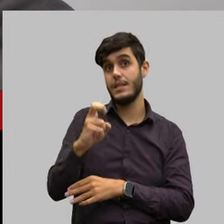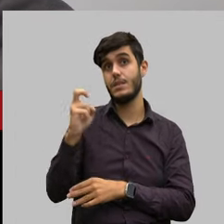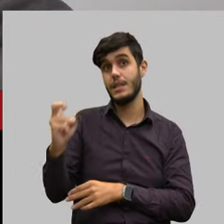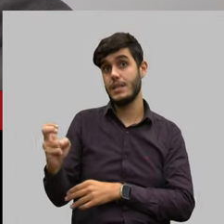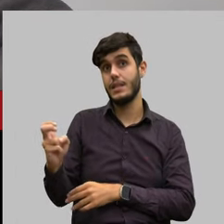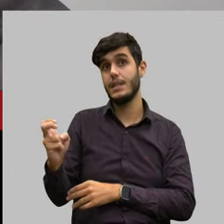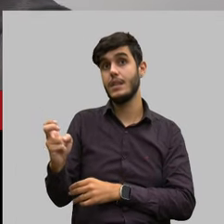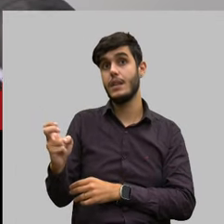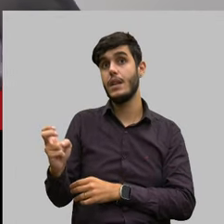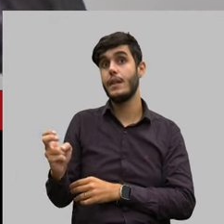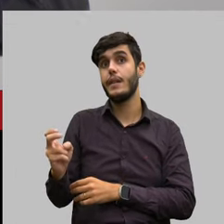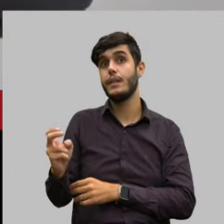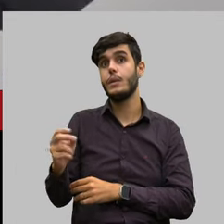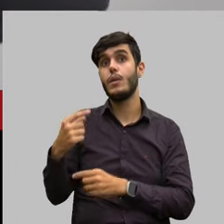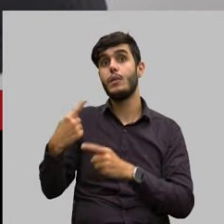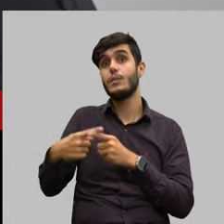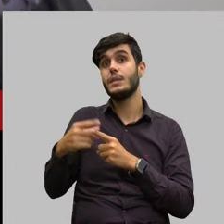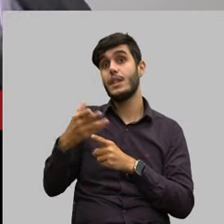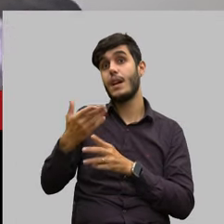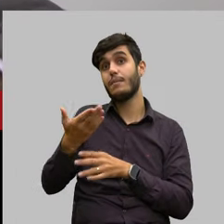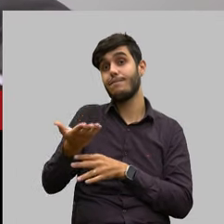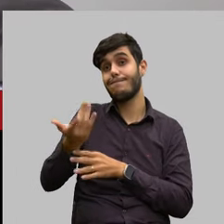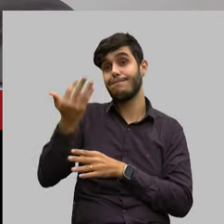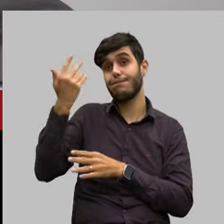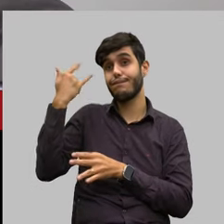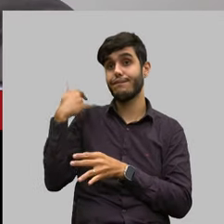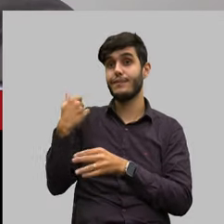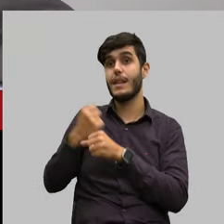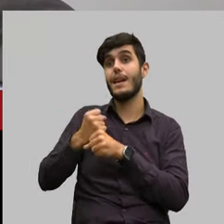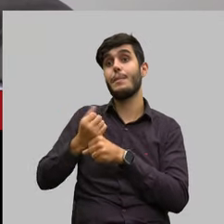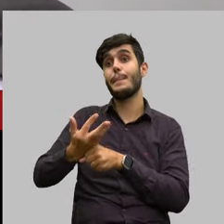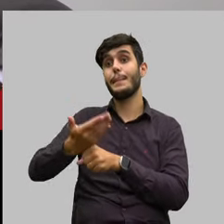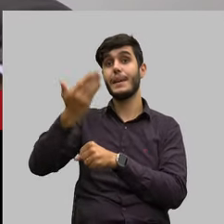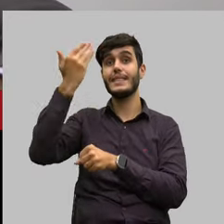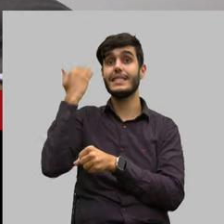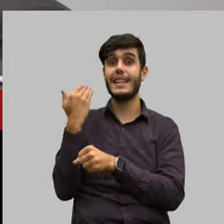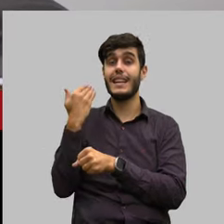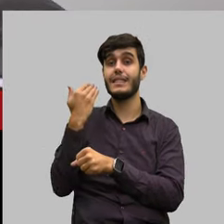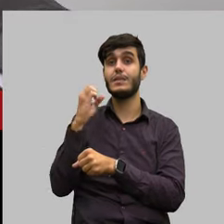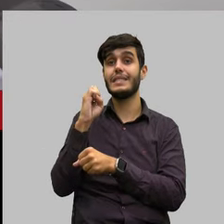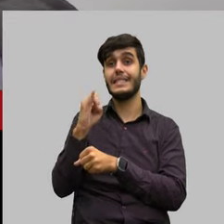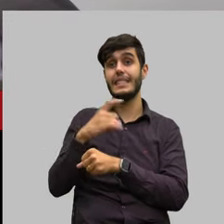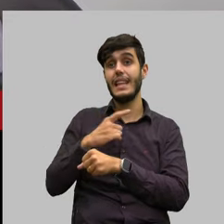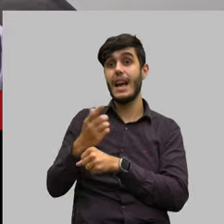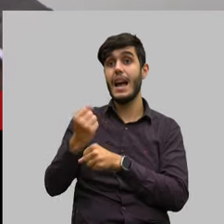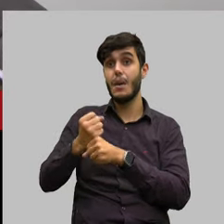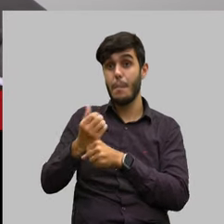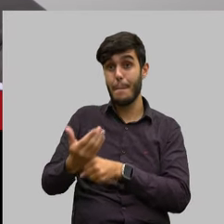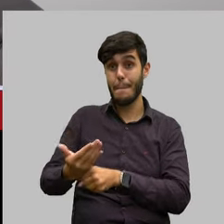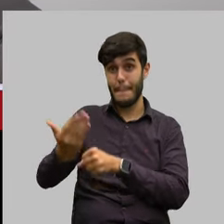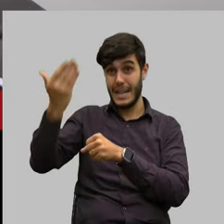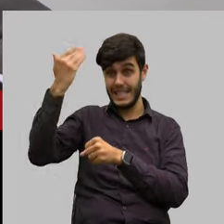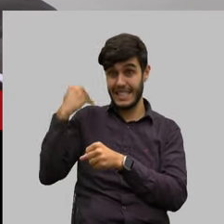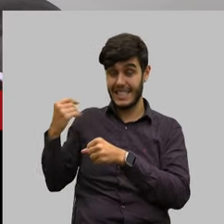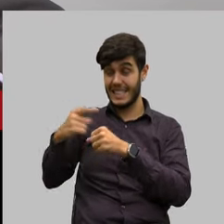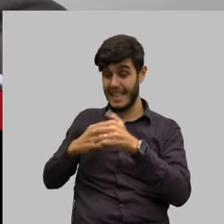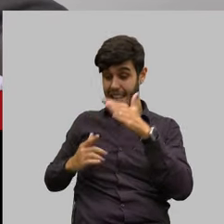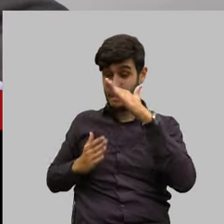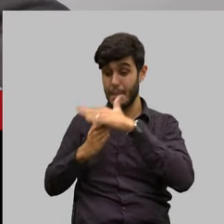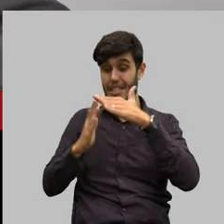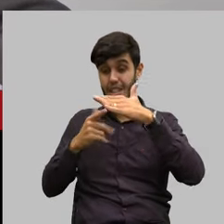46,55 porque isso já estava Desde o ano anterior se havia se estava acima do limite prudencial